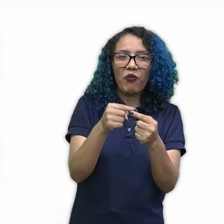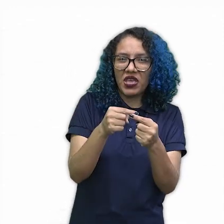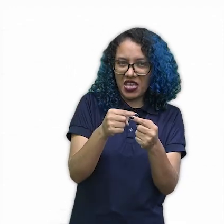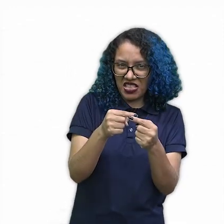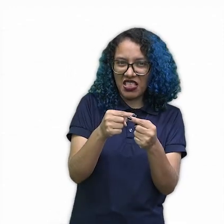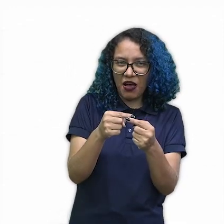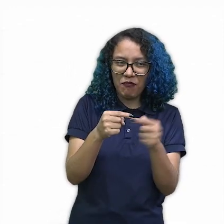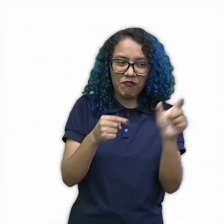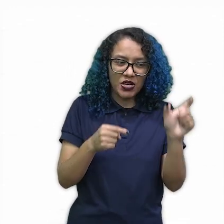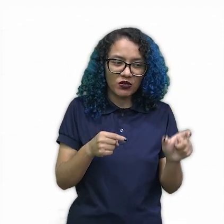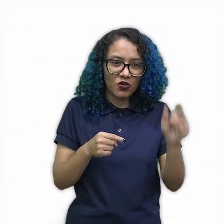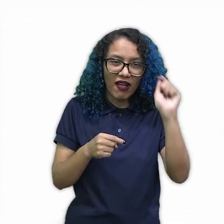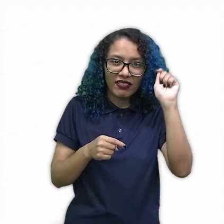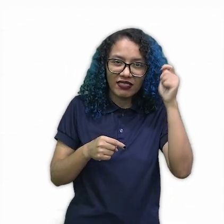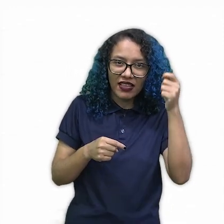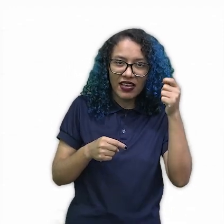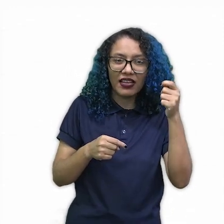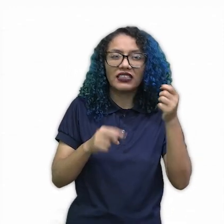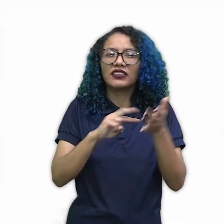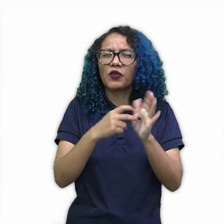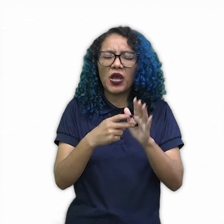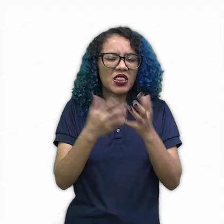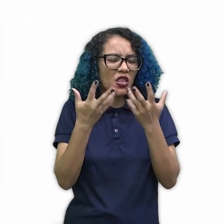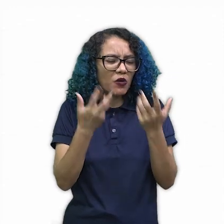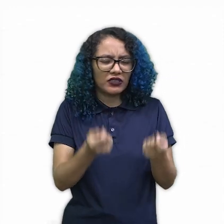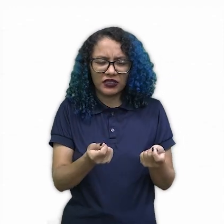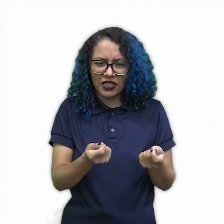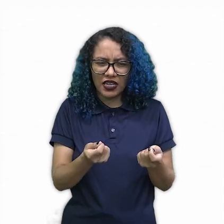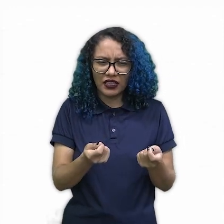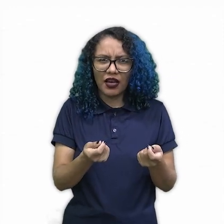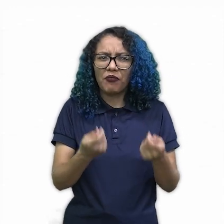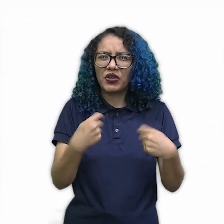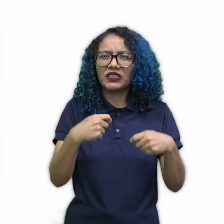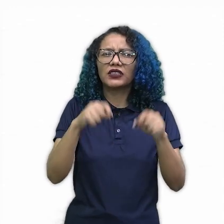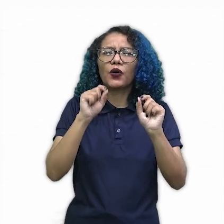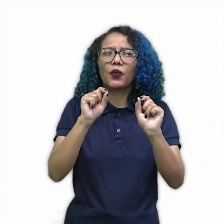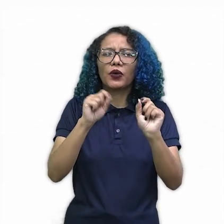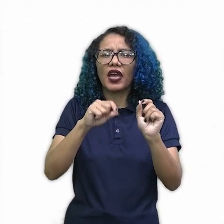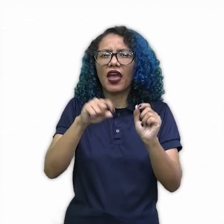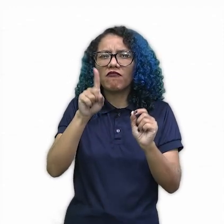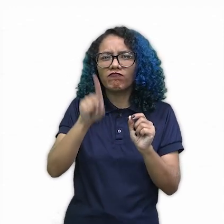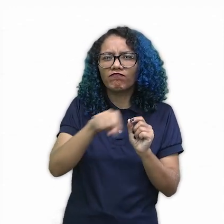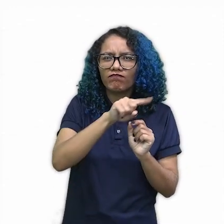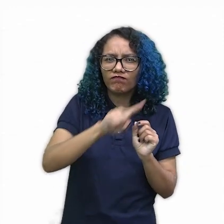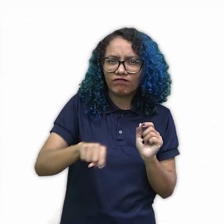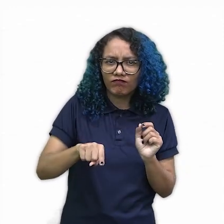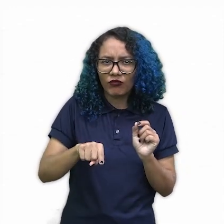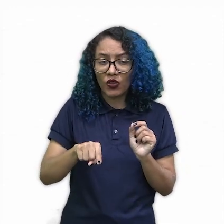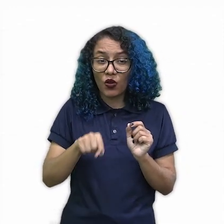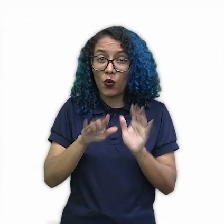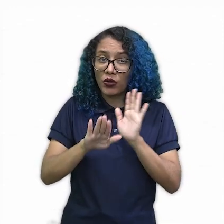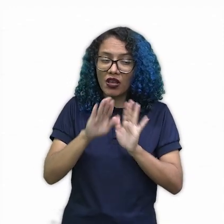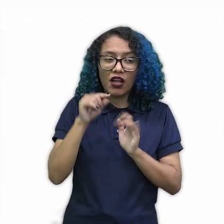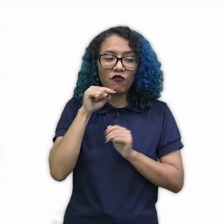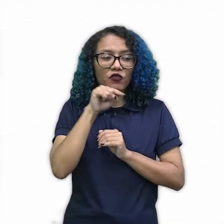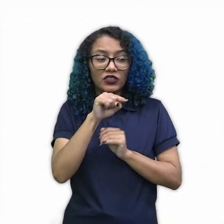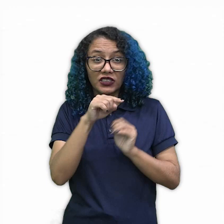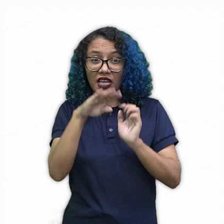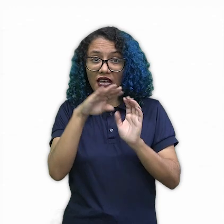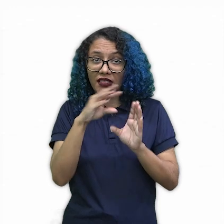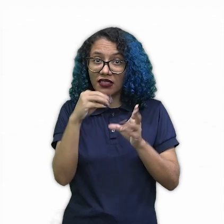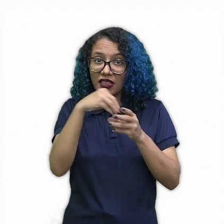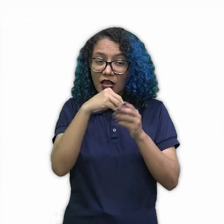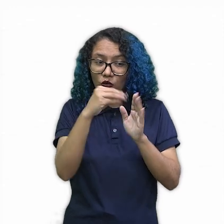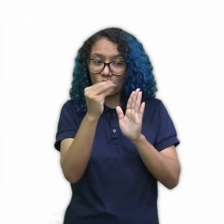inteiramente eliminadas. Então, olha, você está na lista negra, né? Cuidado. Então, vejam bem,